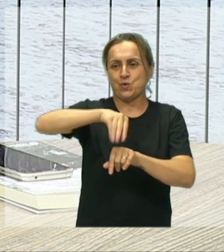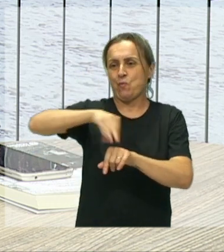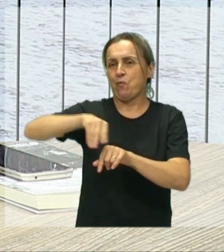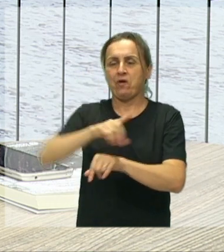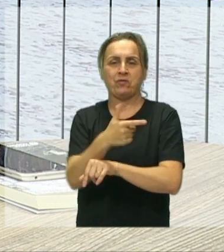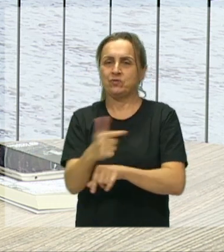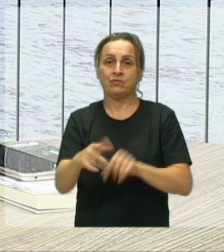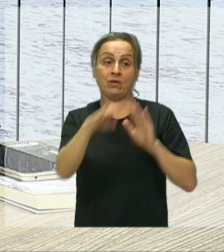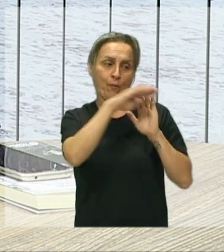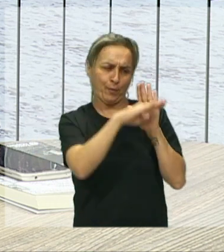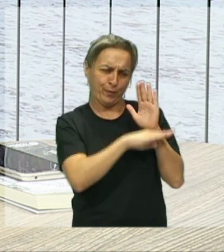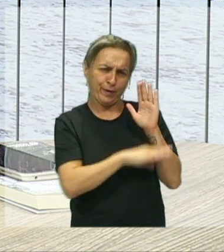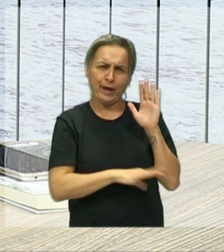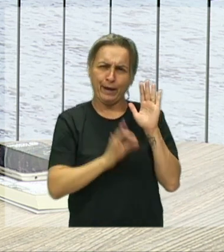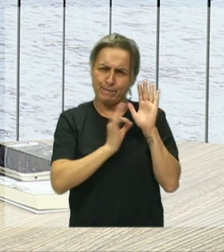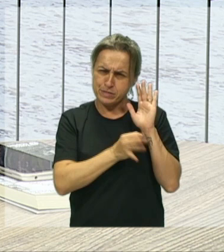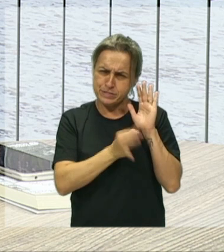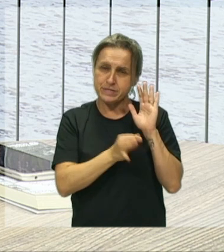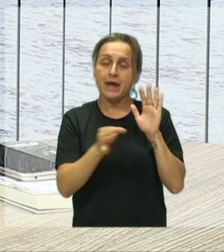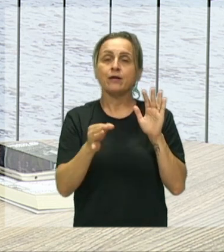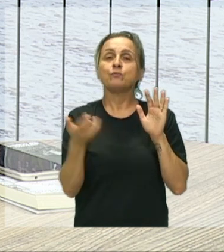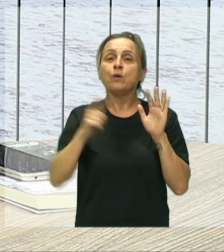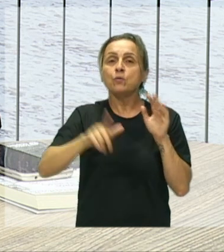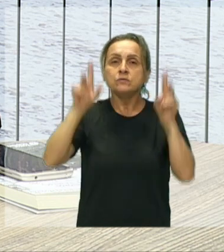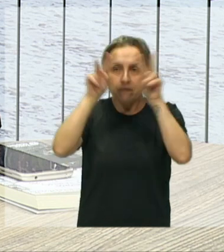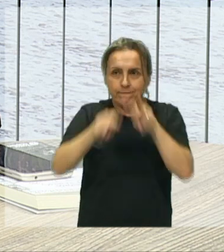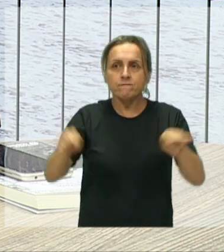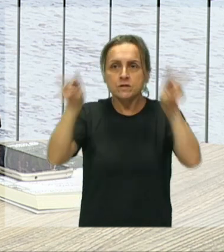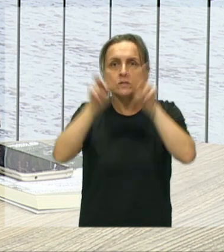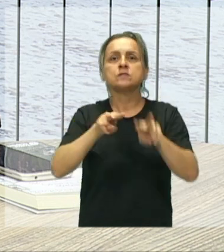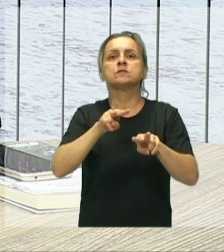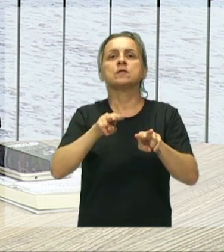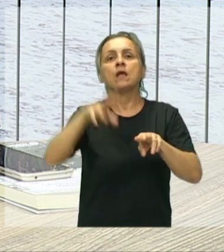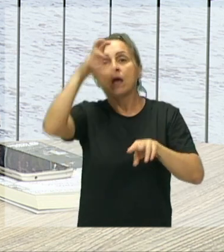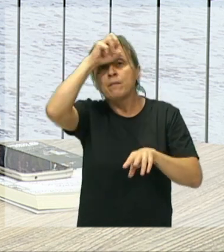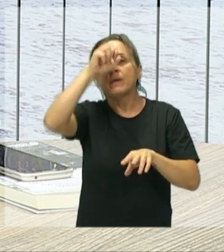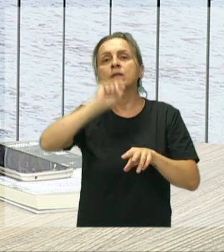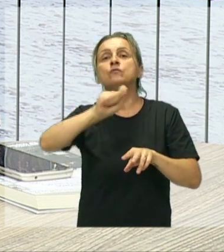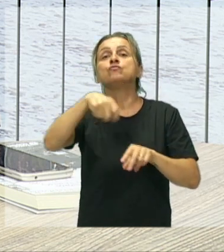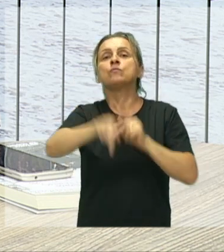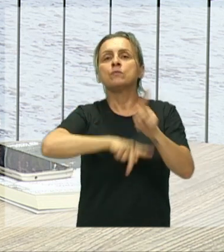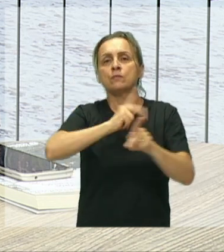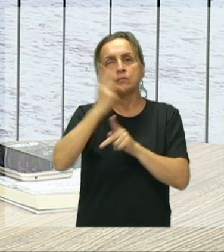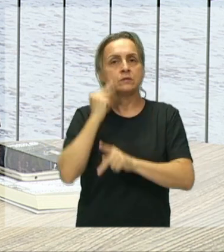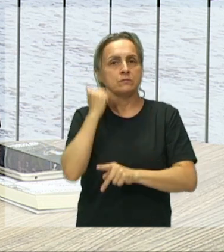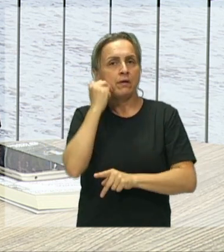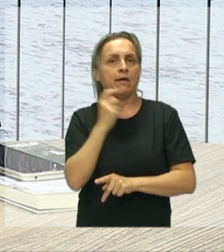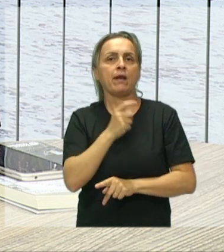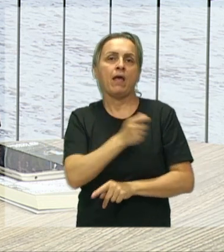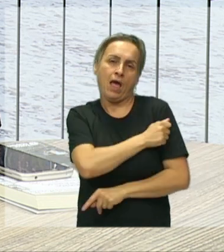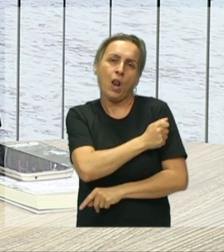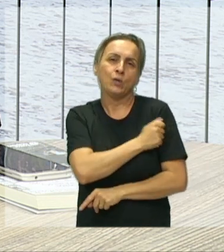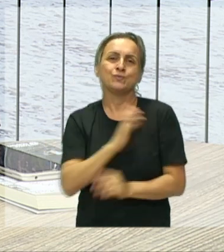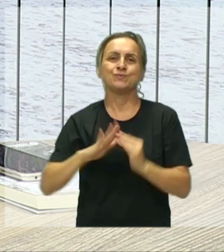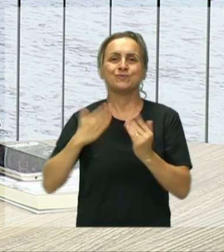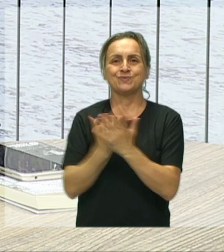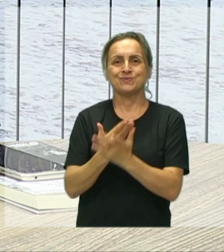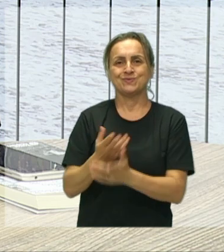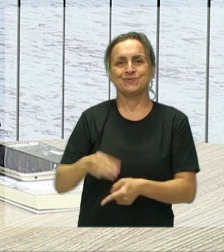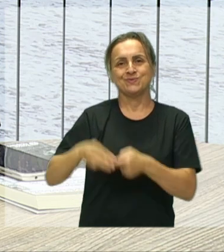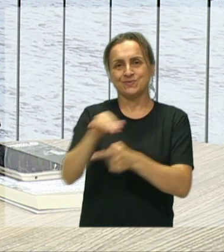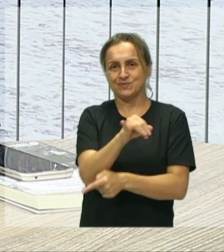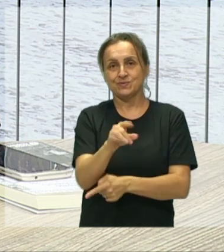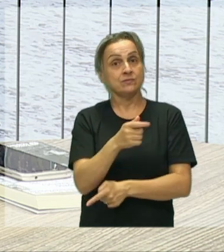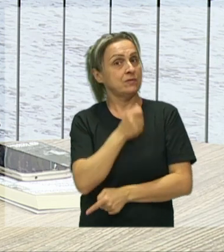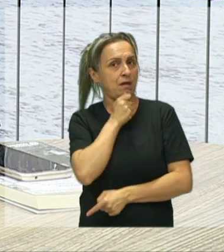mais sistematizado para dar visibilidade a essa população. Só para você lembrar, Elis, que, por exemplo, nós temos uma avenida aqui